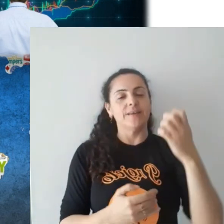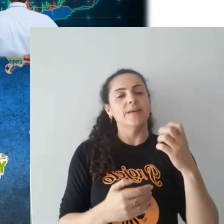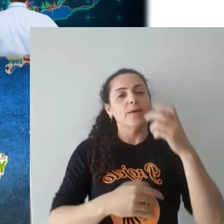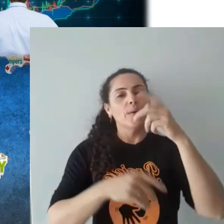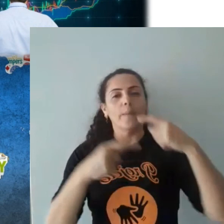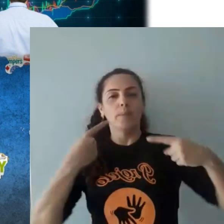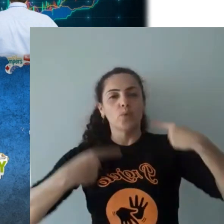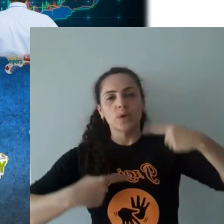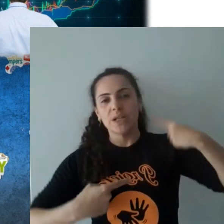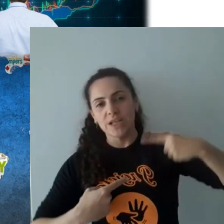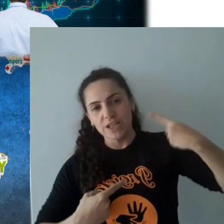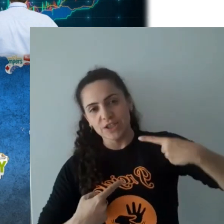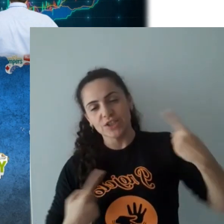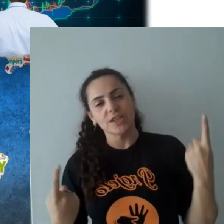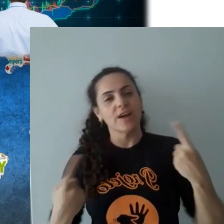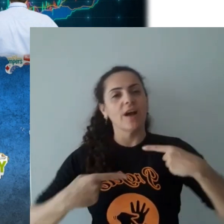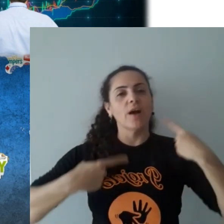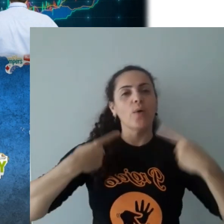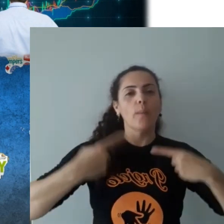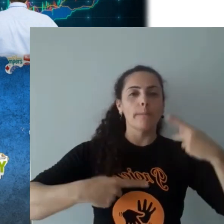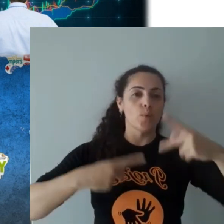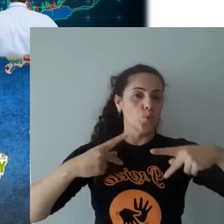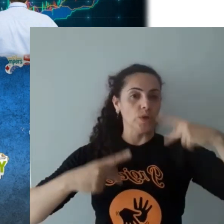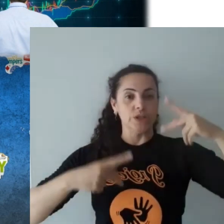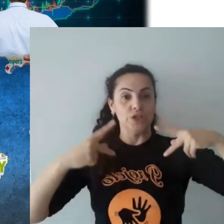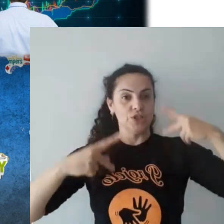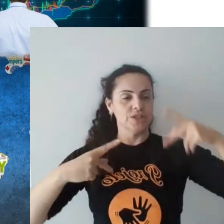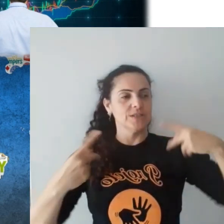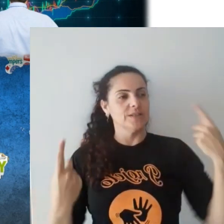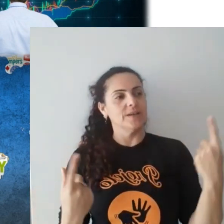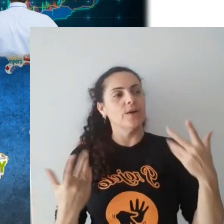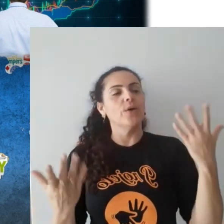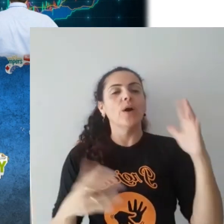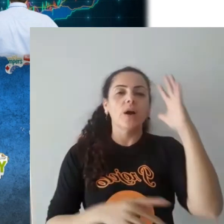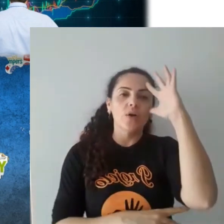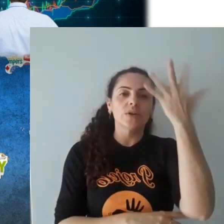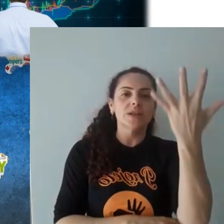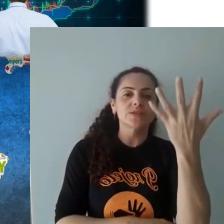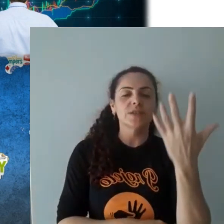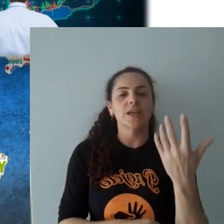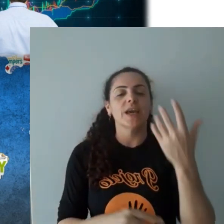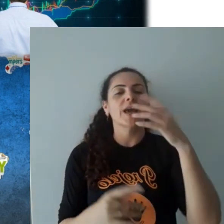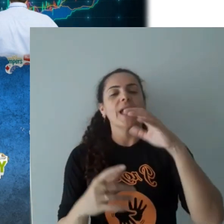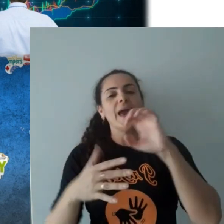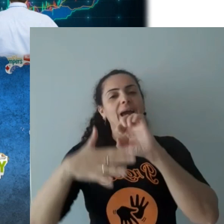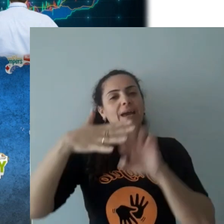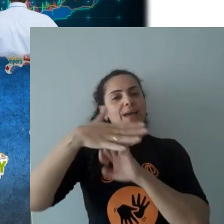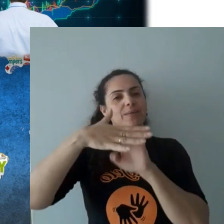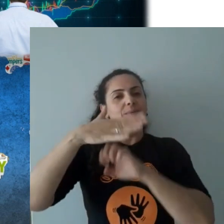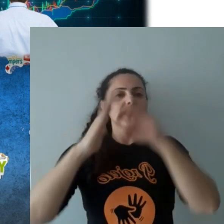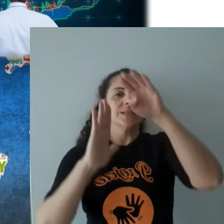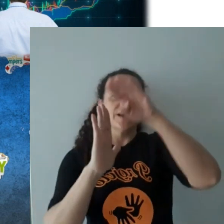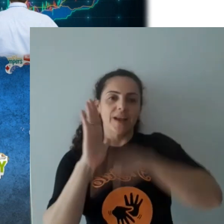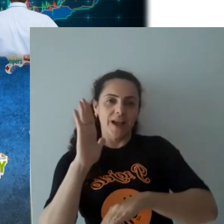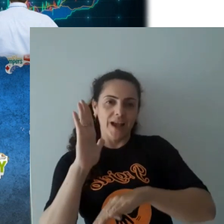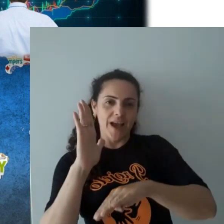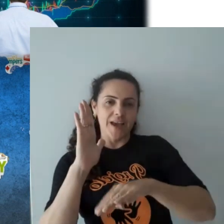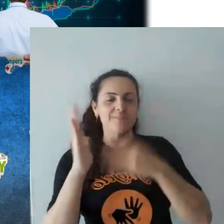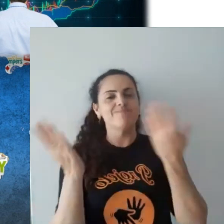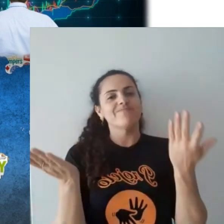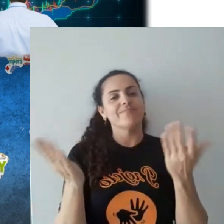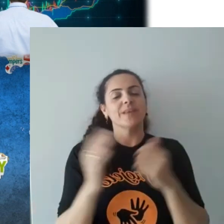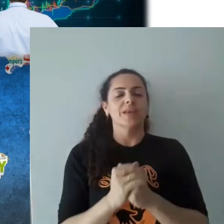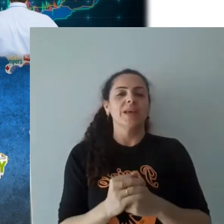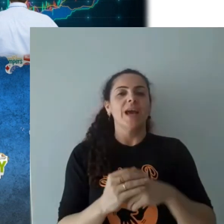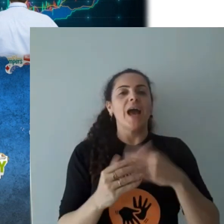e essa empresa realmente ela passa a se desvalorizar. Então a especulação é quando a gente acha que vai acontecer,